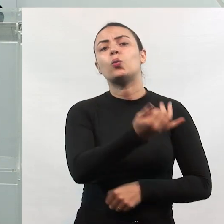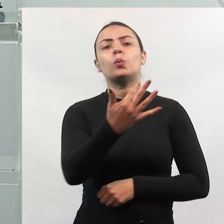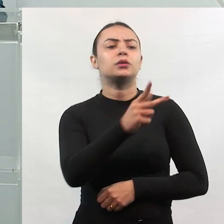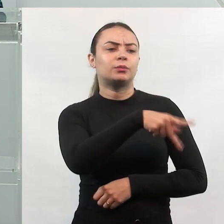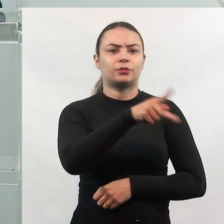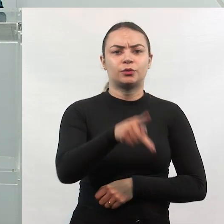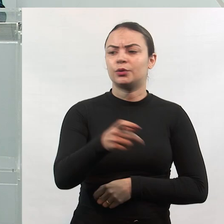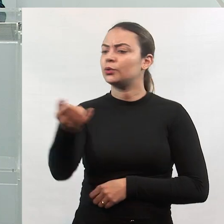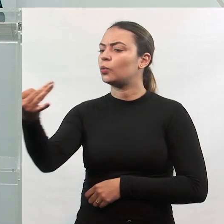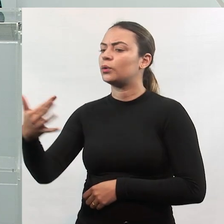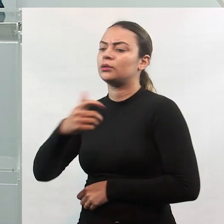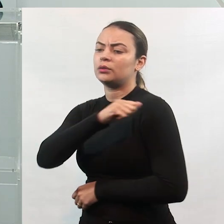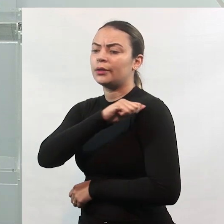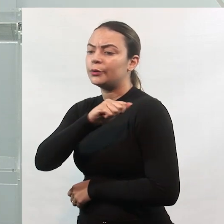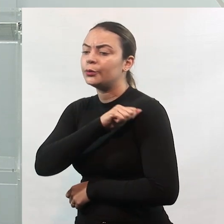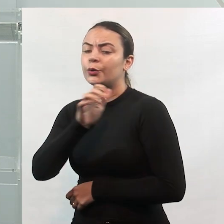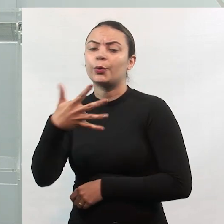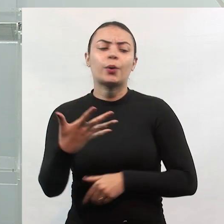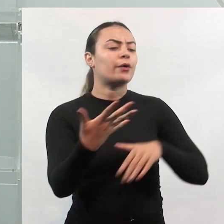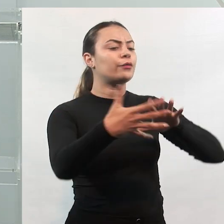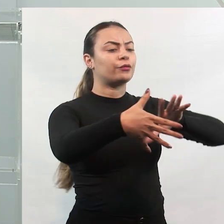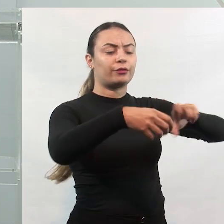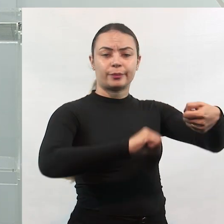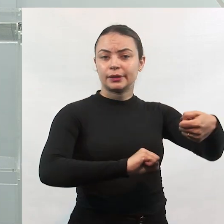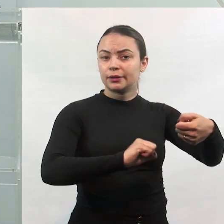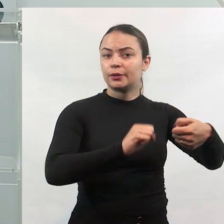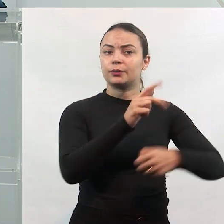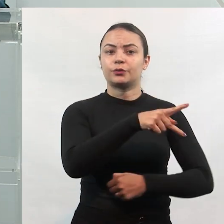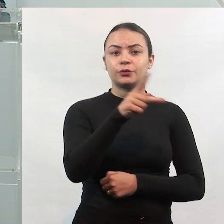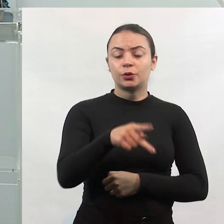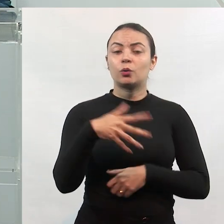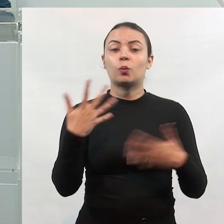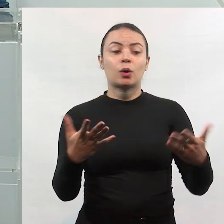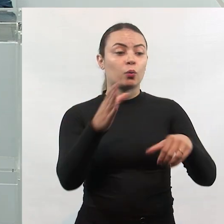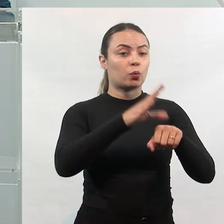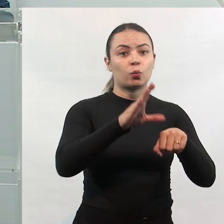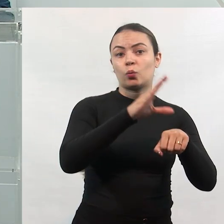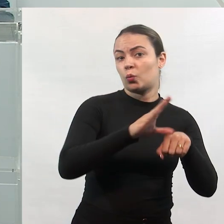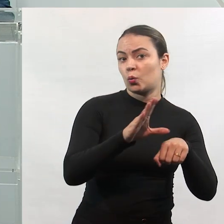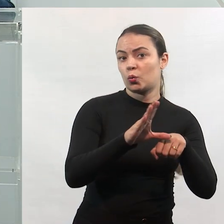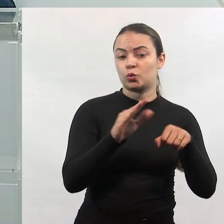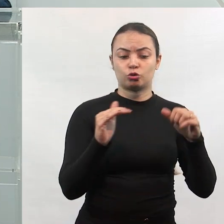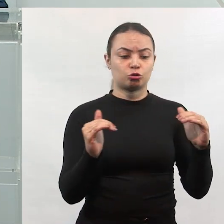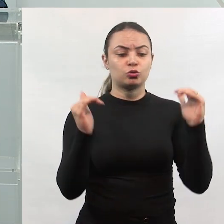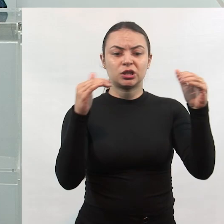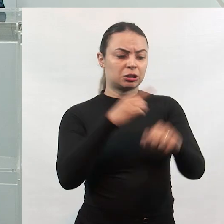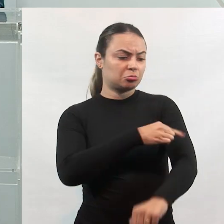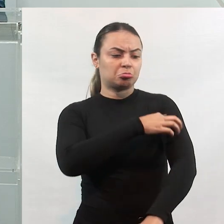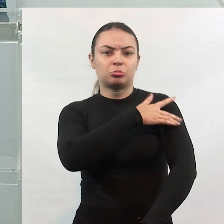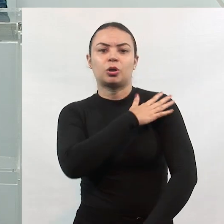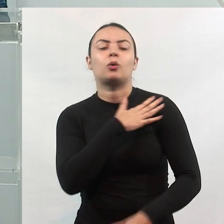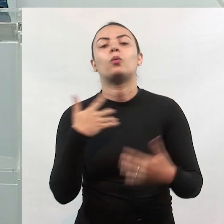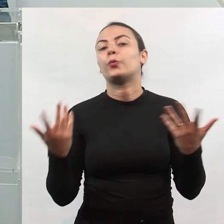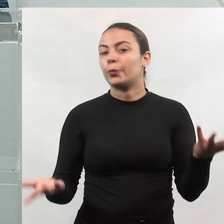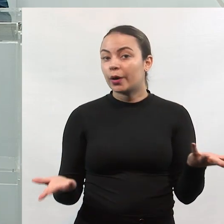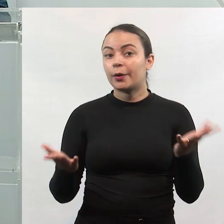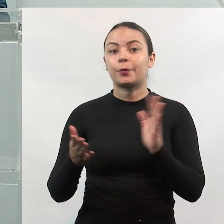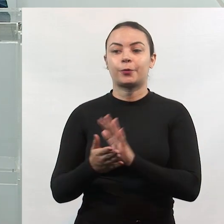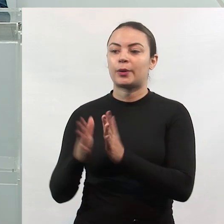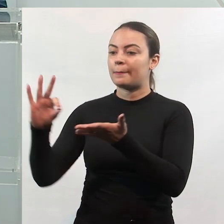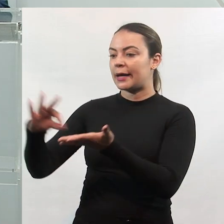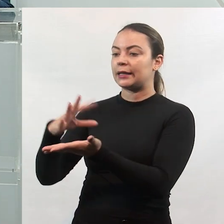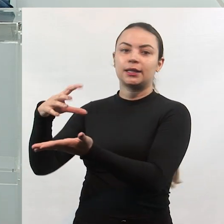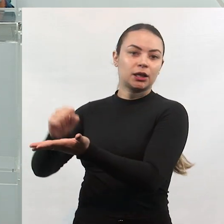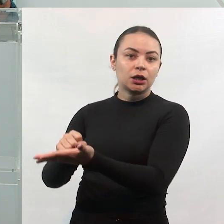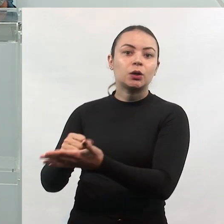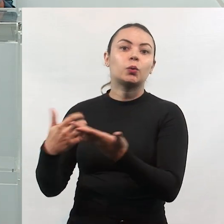para todos eles? Não, eu acho que eu quero olhar só para o ensino médio, eu quero olhar só para a graduação. né? Isso precisa estar dentro da justificativa.